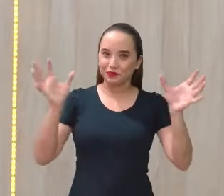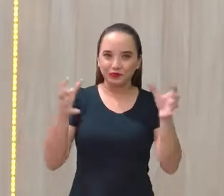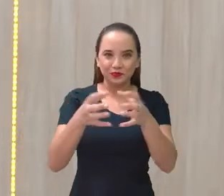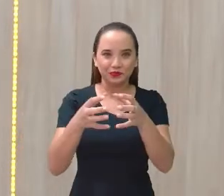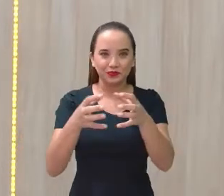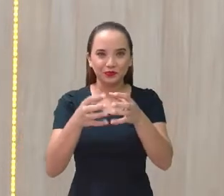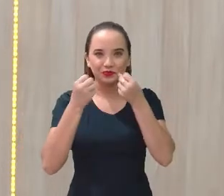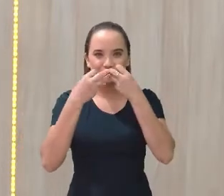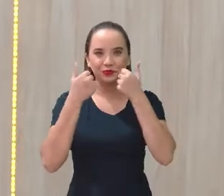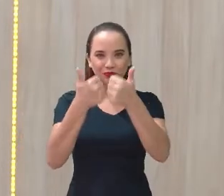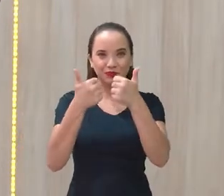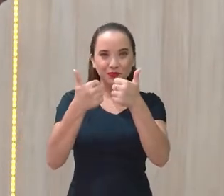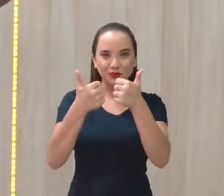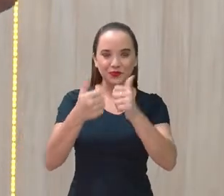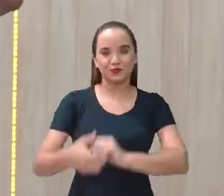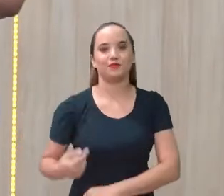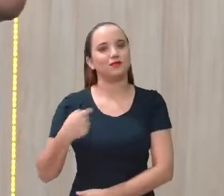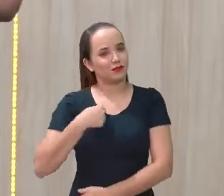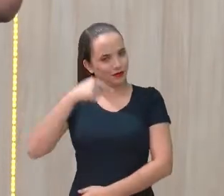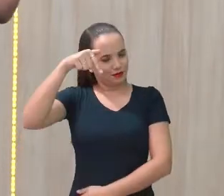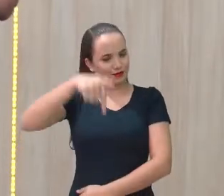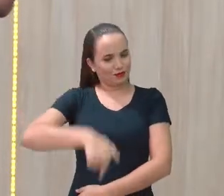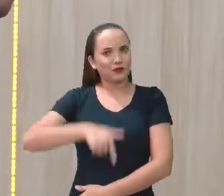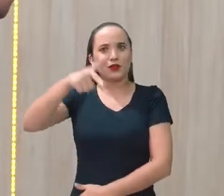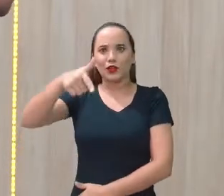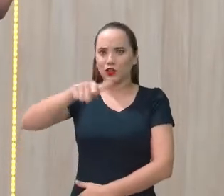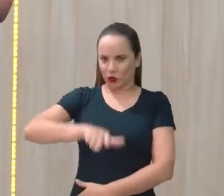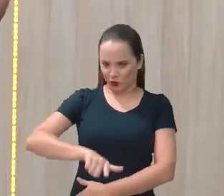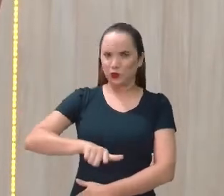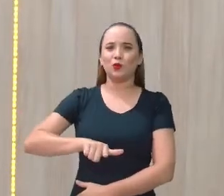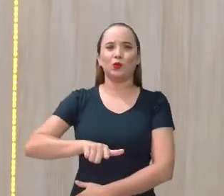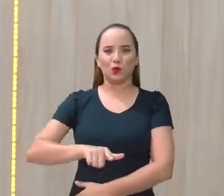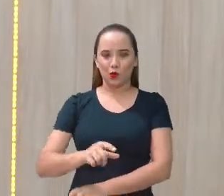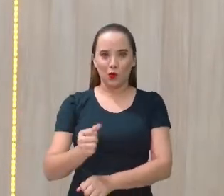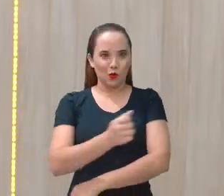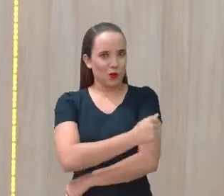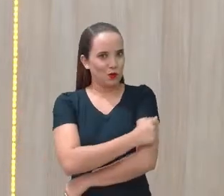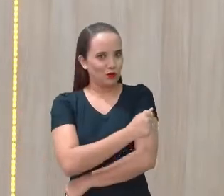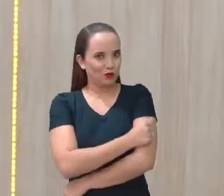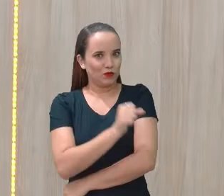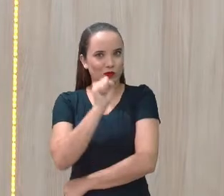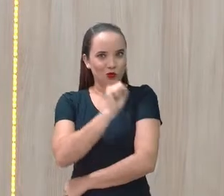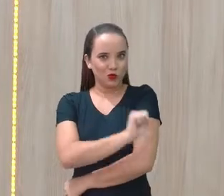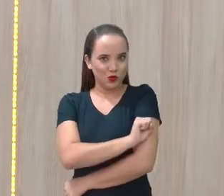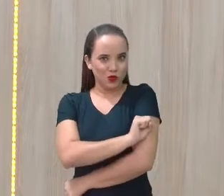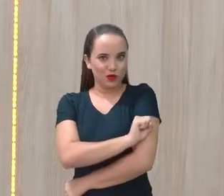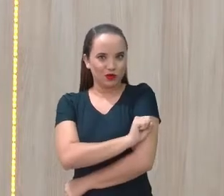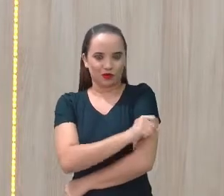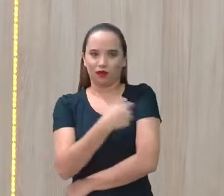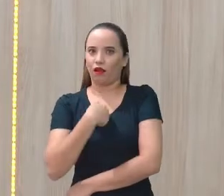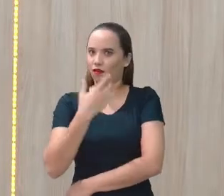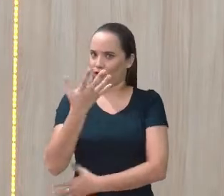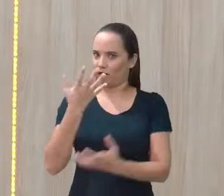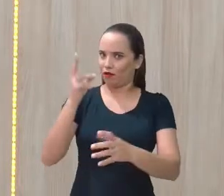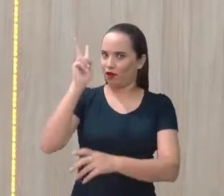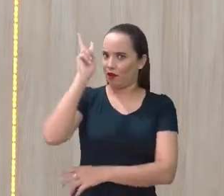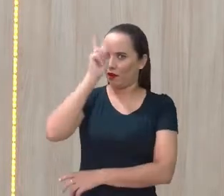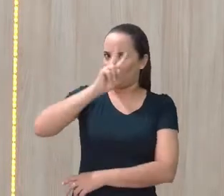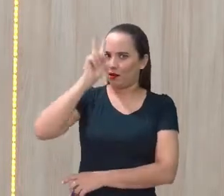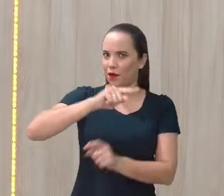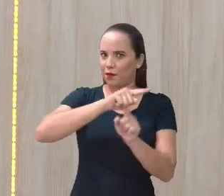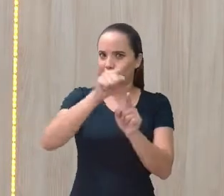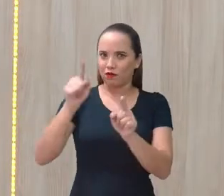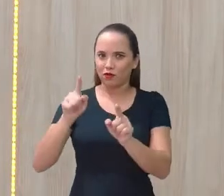turma, tudo bem? Mais uma vez estamos aqui, estudantes do 8º ano. Deixa eu relembrar, né? Vocês me conheceram